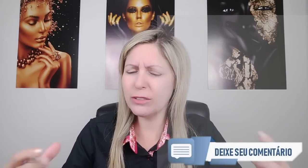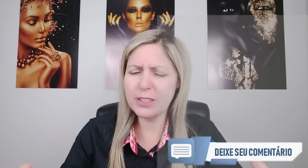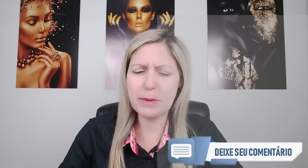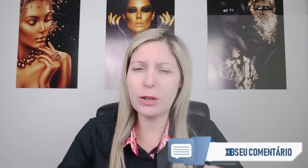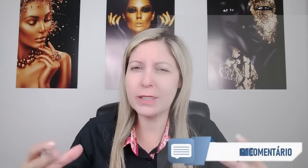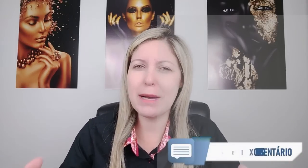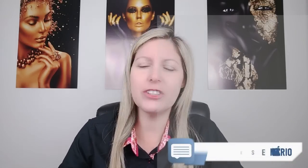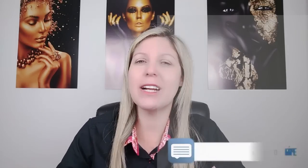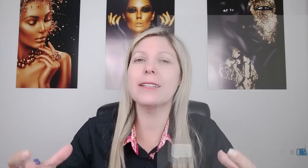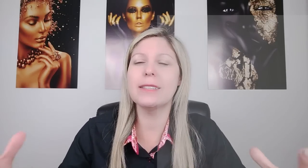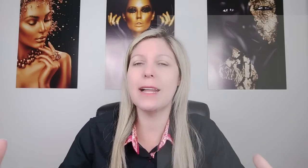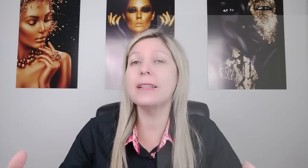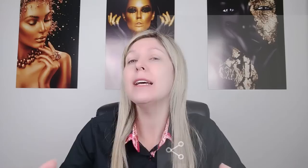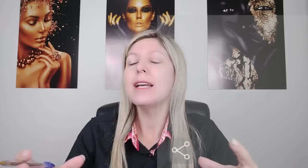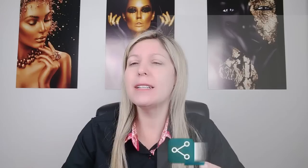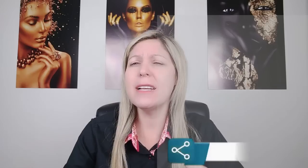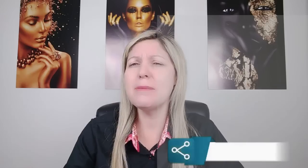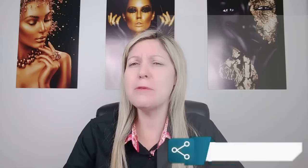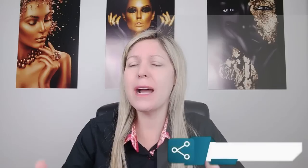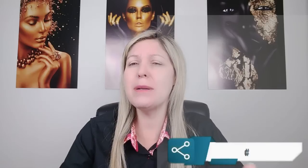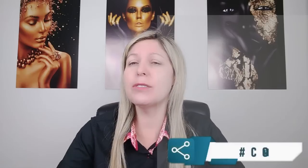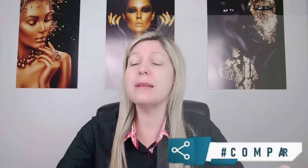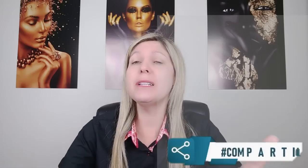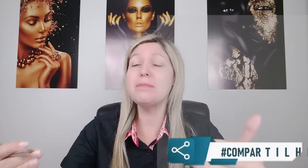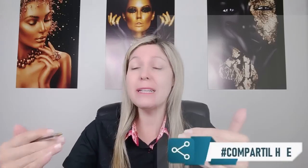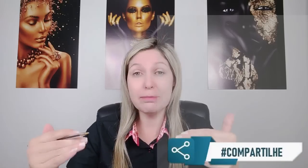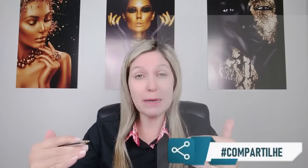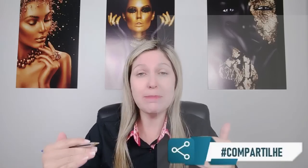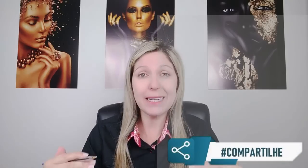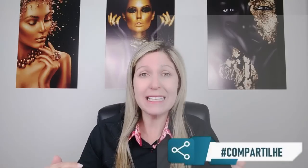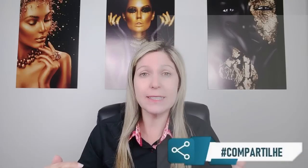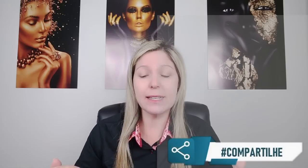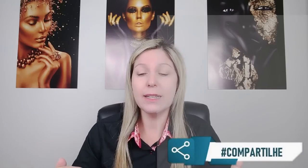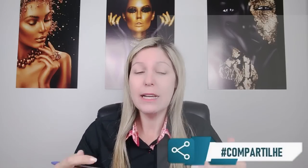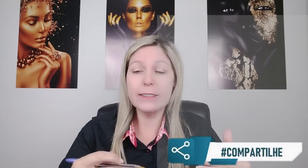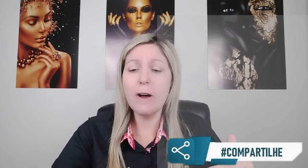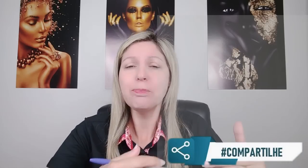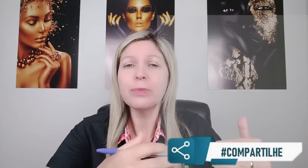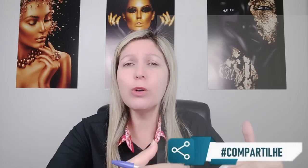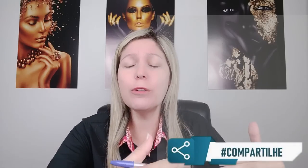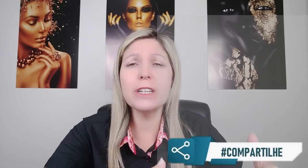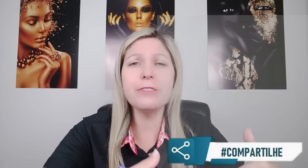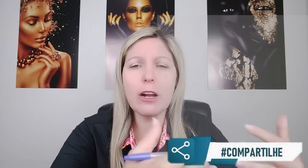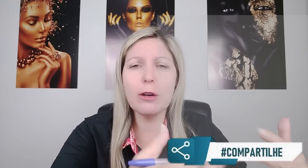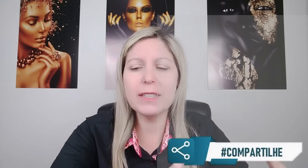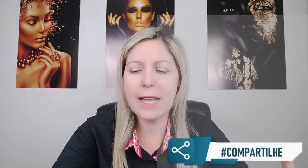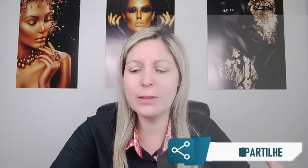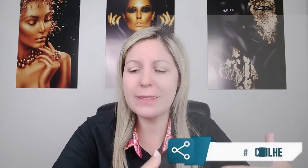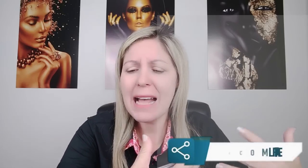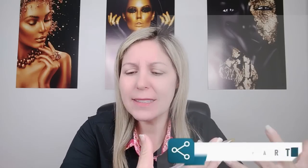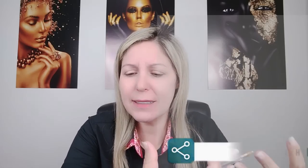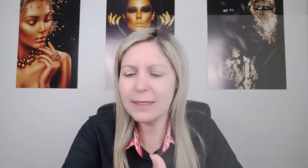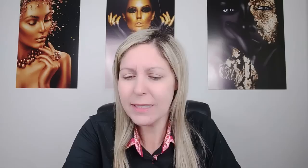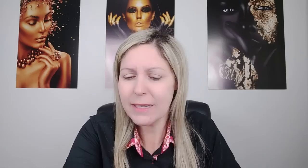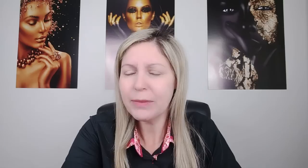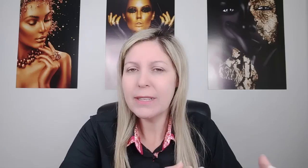os trabalhadores, o pessoal que trabalha de carteira assinada, eles recebem o pagamento sempre na primeira quinzena. Então, o governo federal, o Ministério